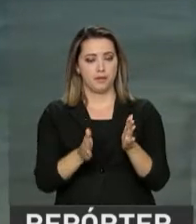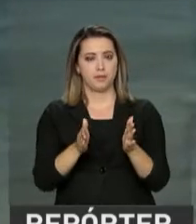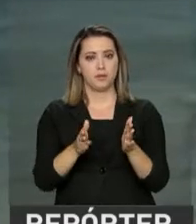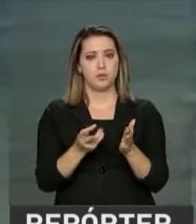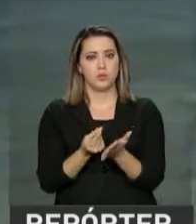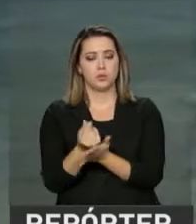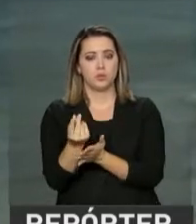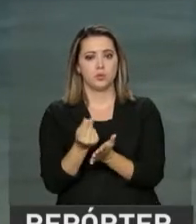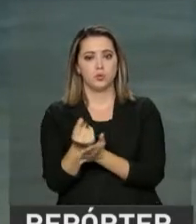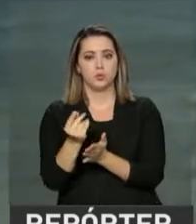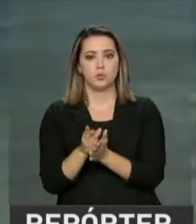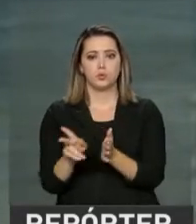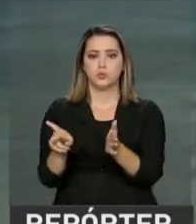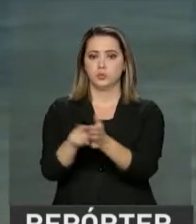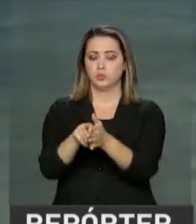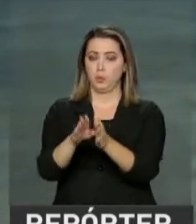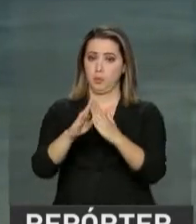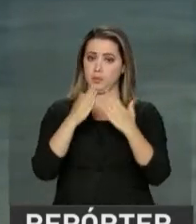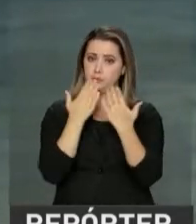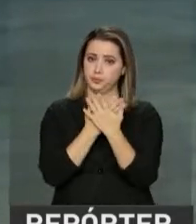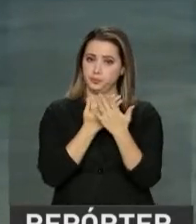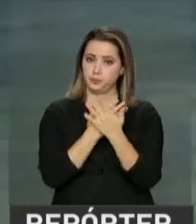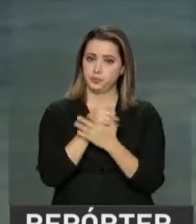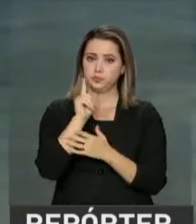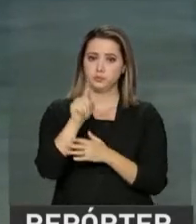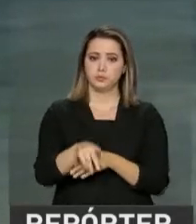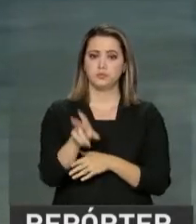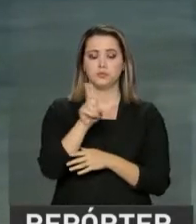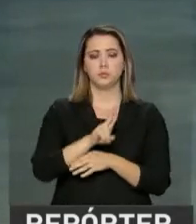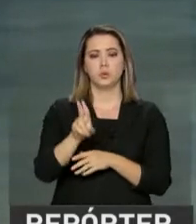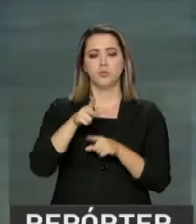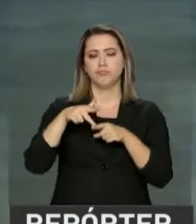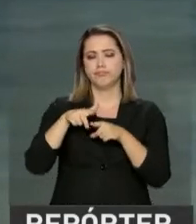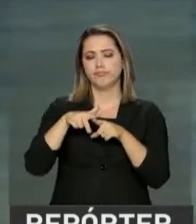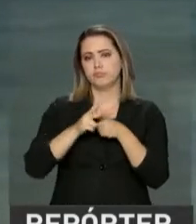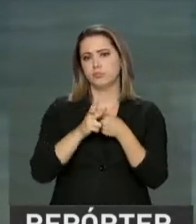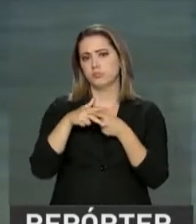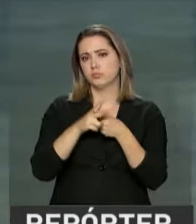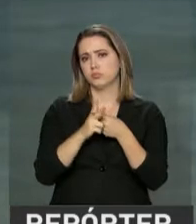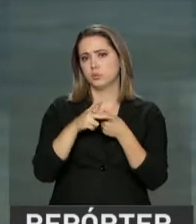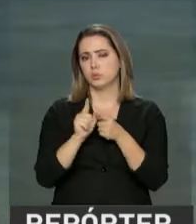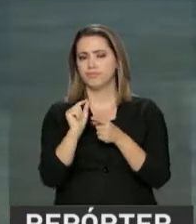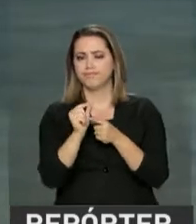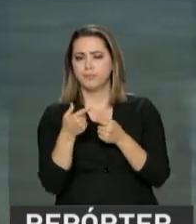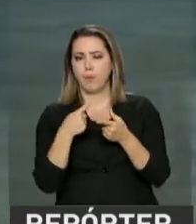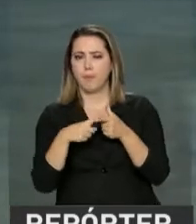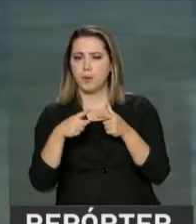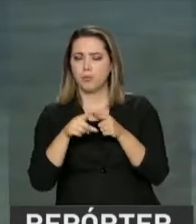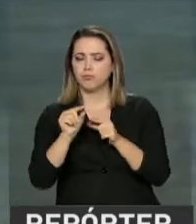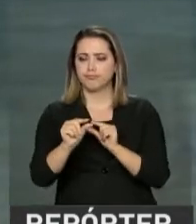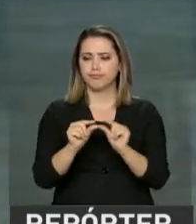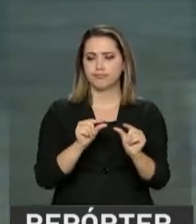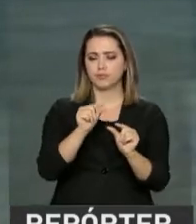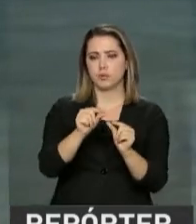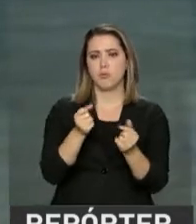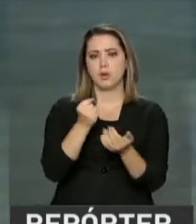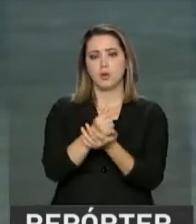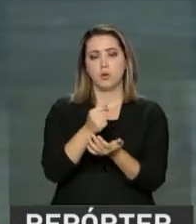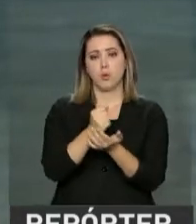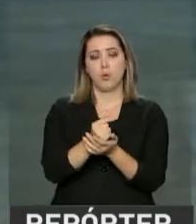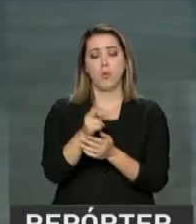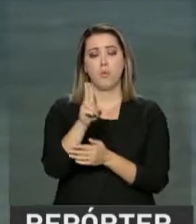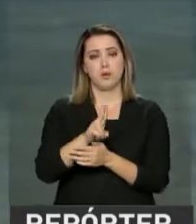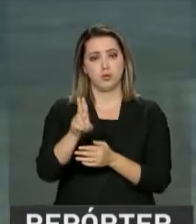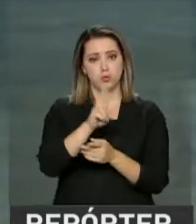direto na escola o dinheiro deve ser usado para pequenos reparos como o conserto de um vazamento e para a compra de bens de consumo